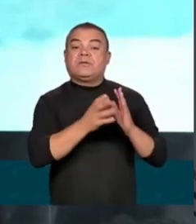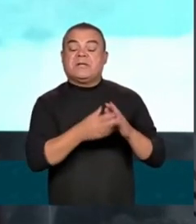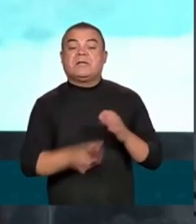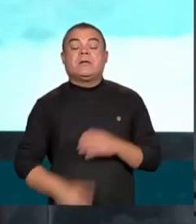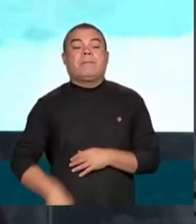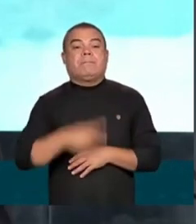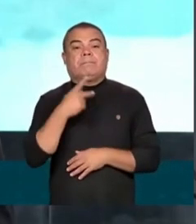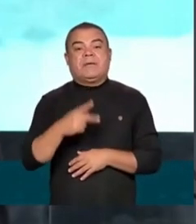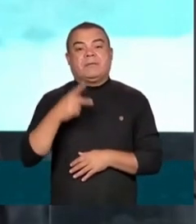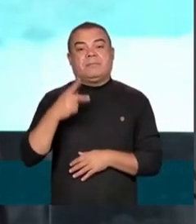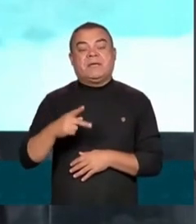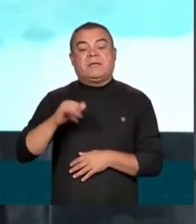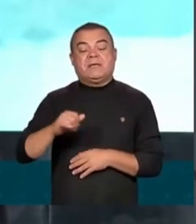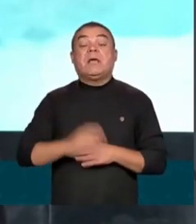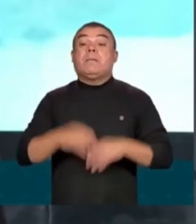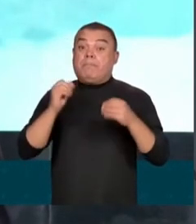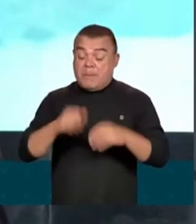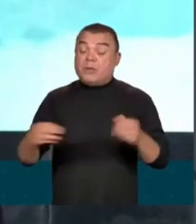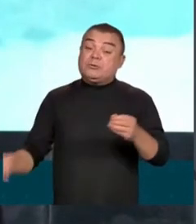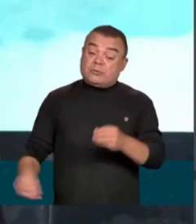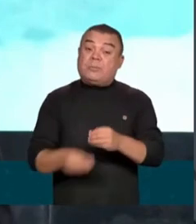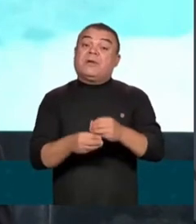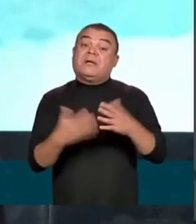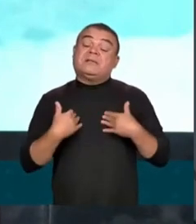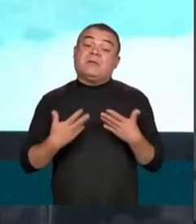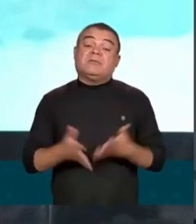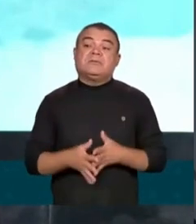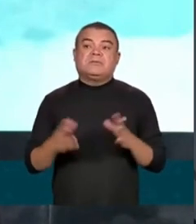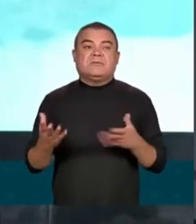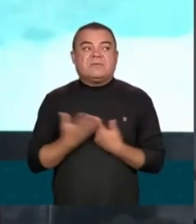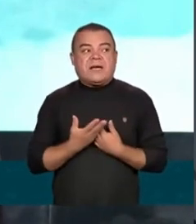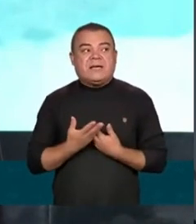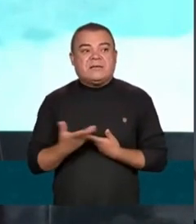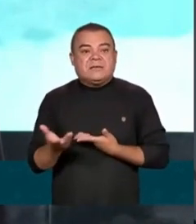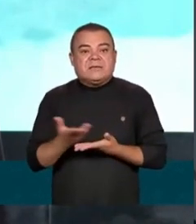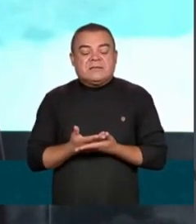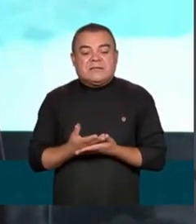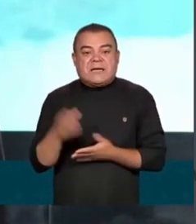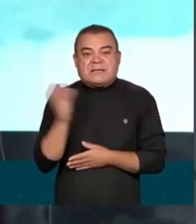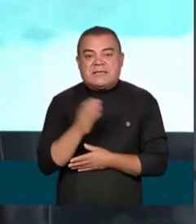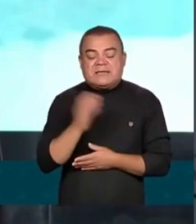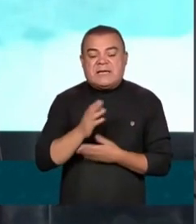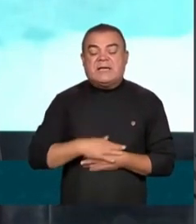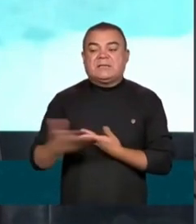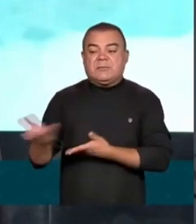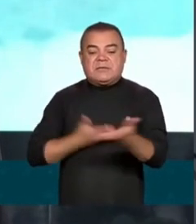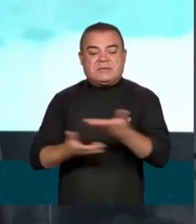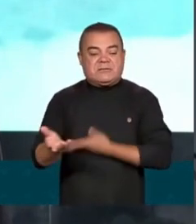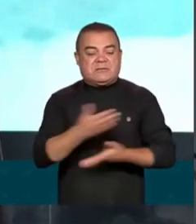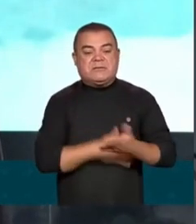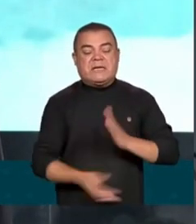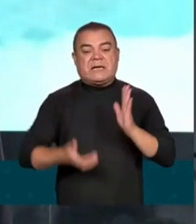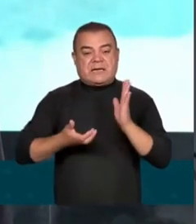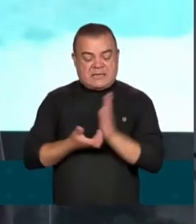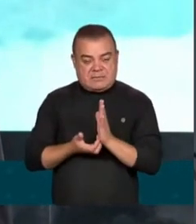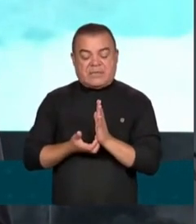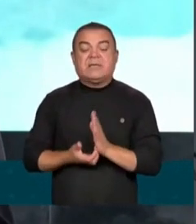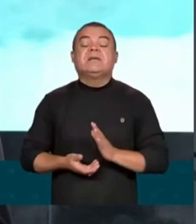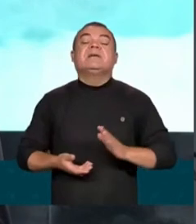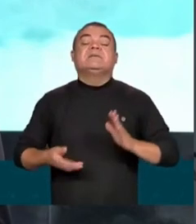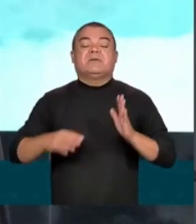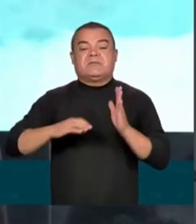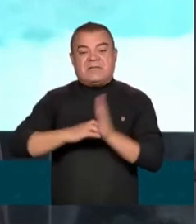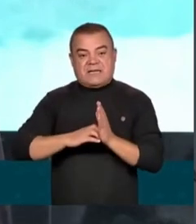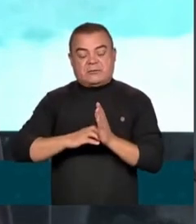PPI pode ser incorporadores como emenda isso vai acelerar a tramitação na câmara do Senado e não